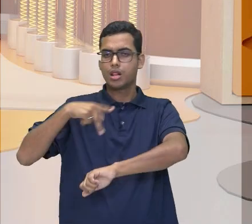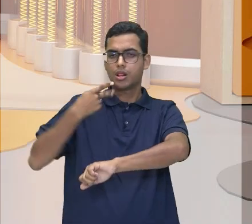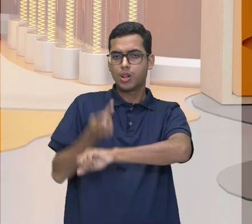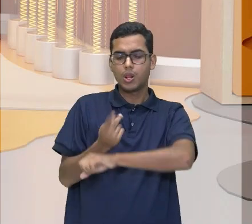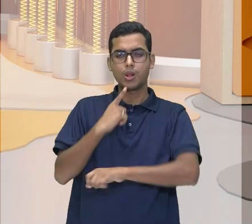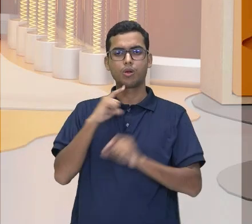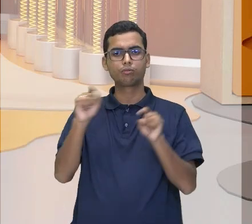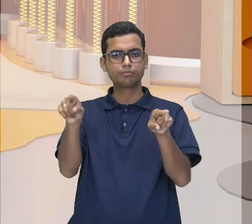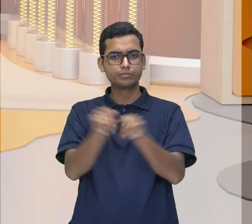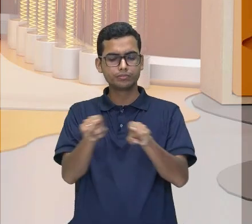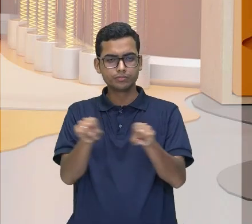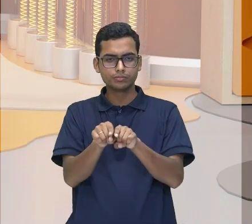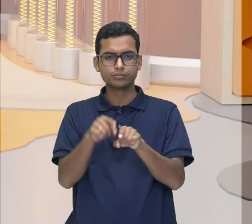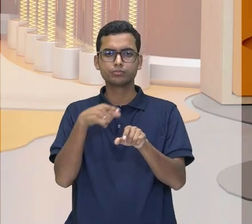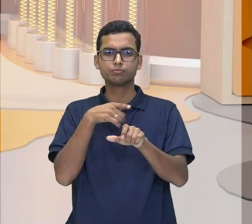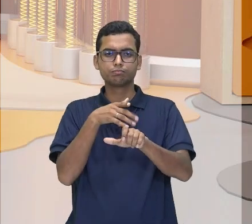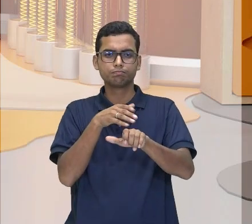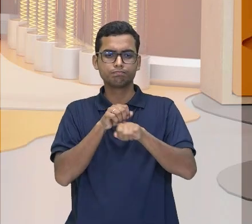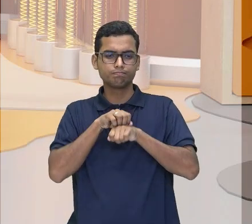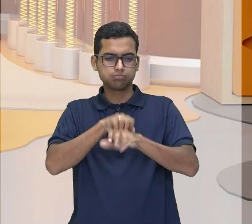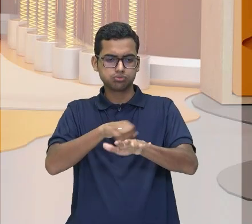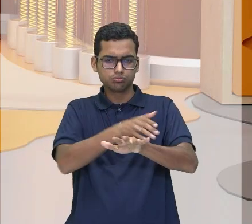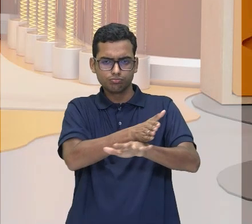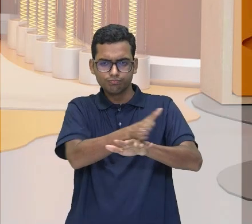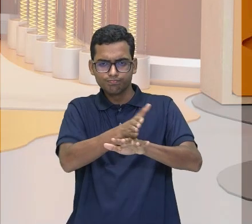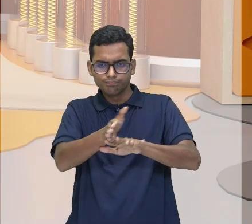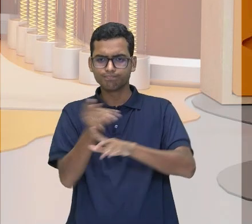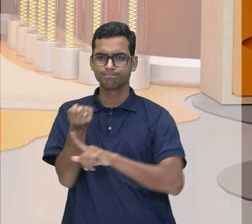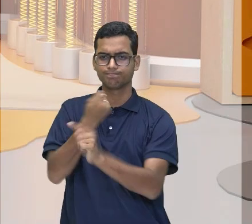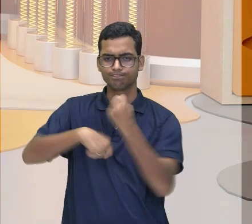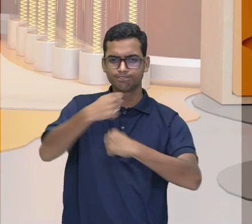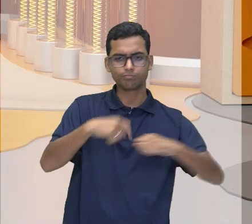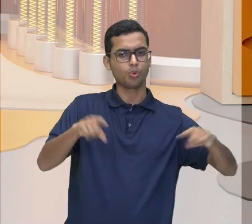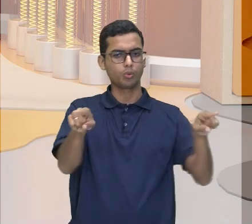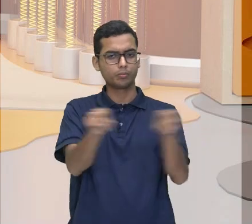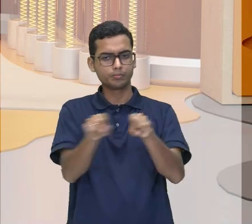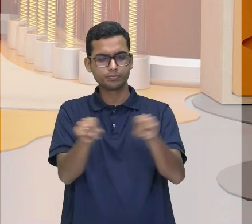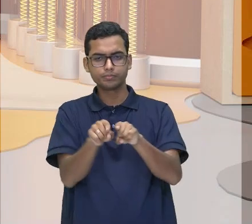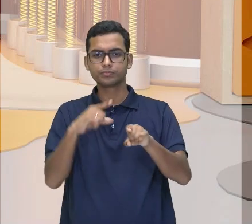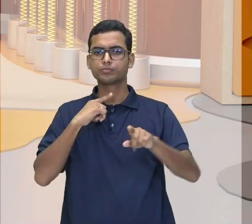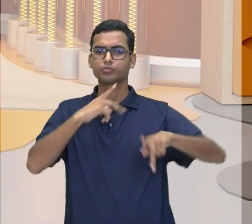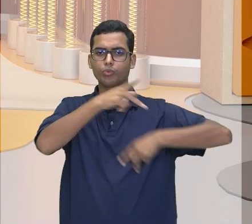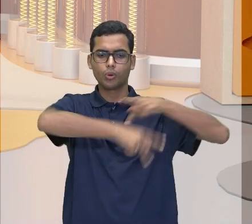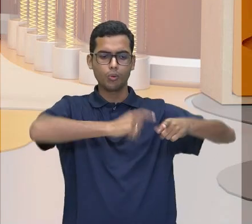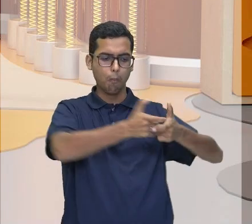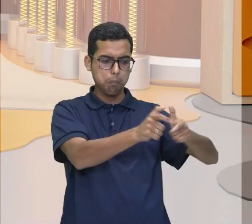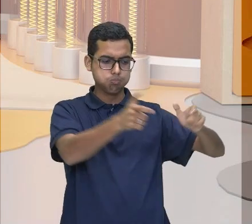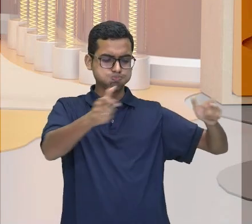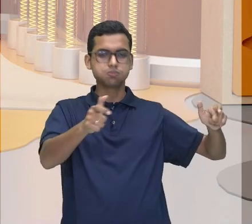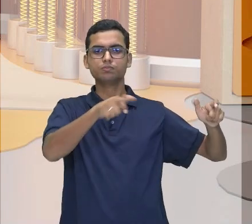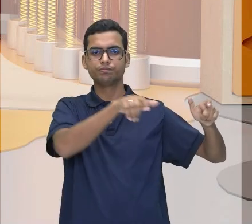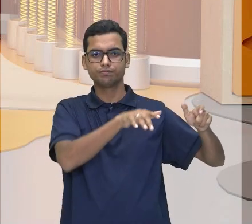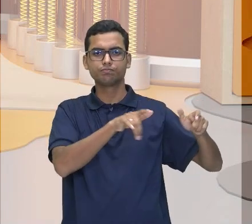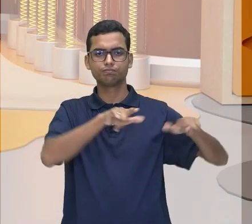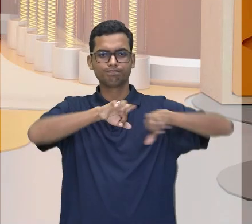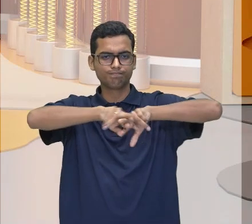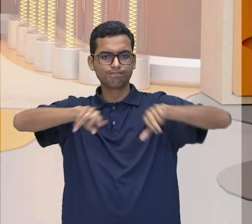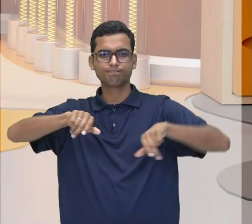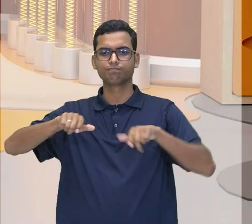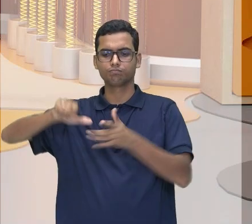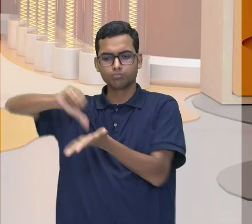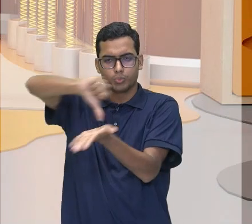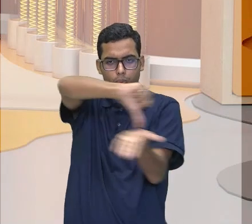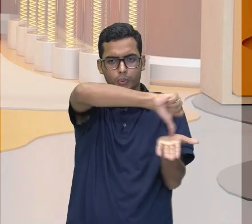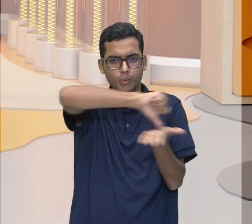de rotas comerciais, a presença de grandes civilizações que vão se desenvolver nessa área. Então, esse